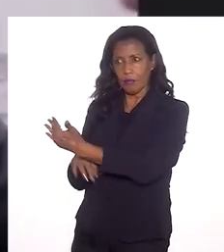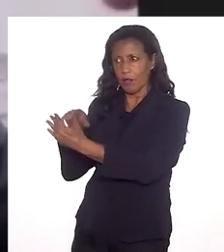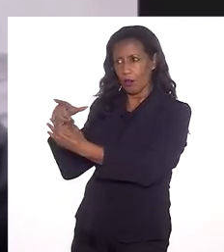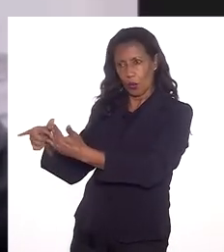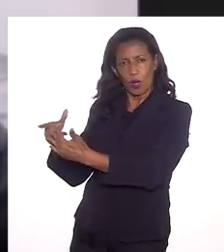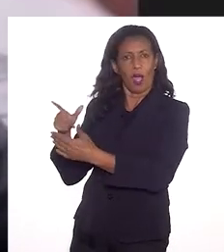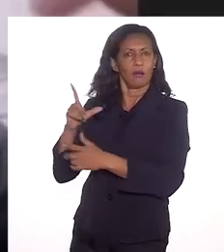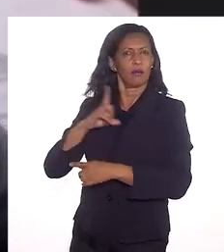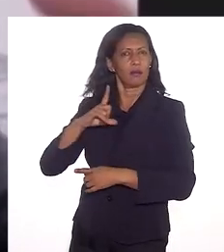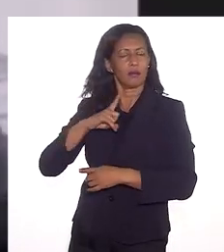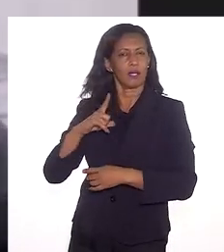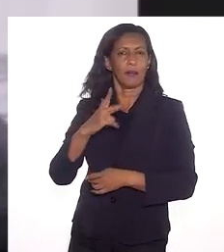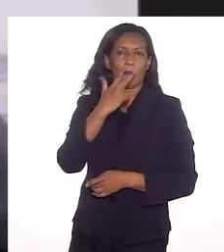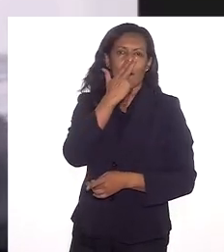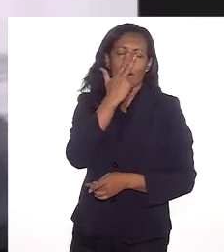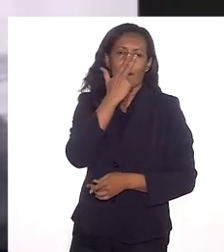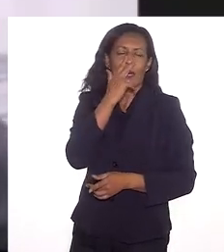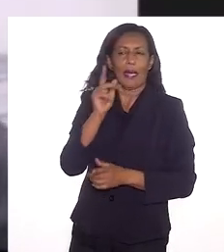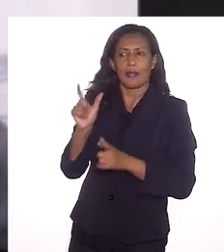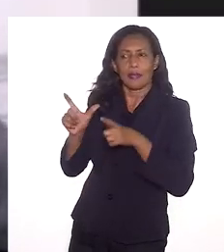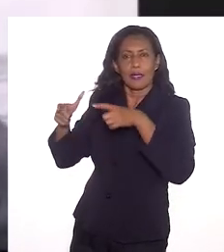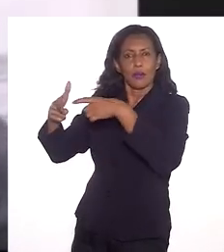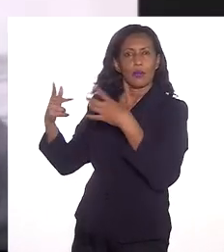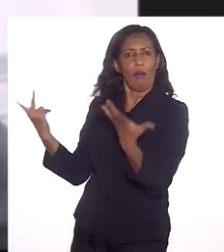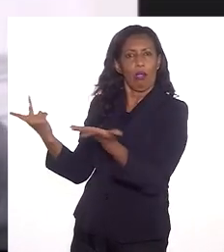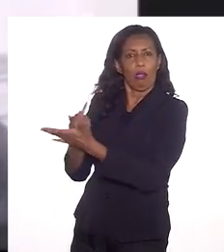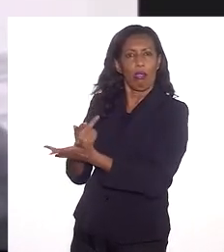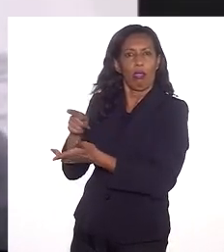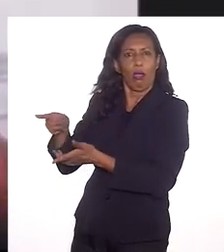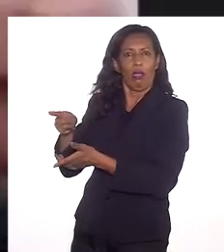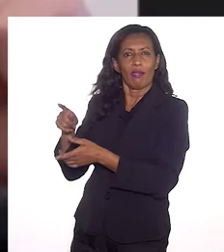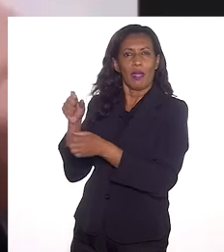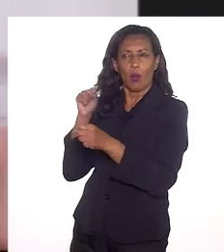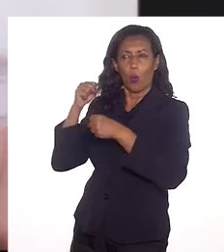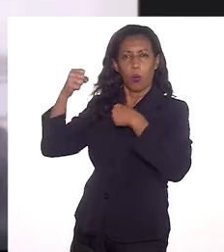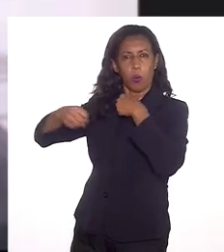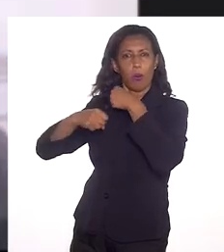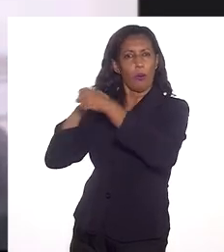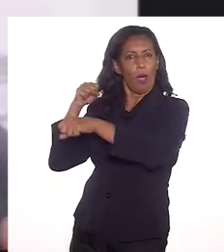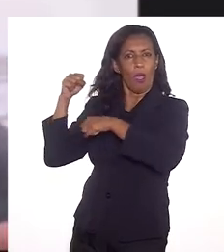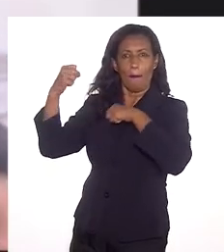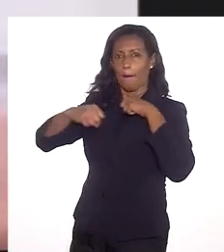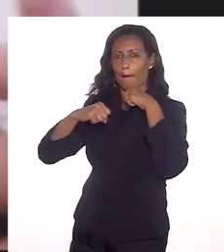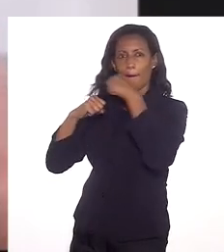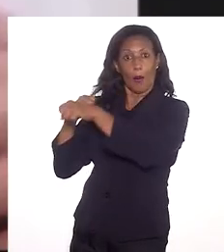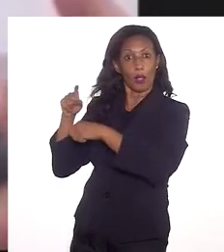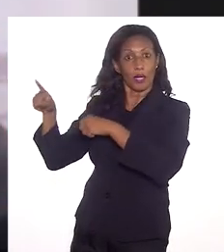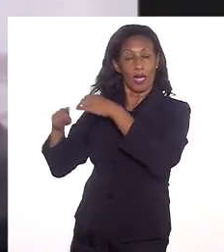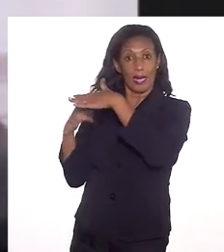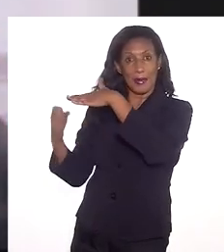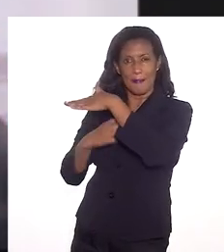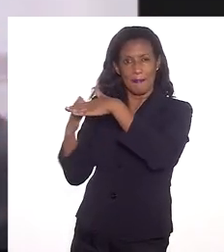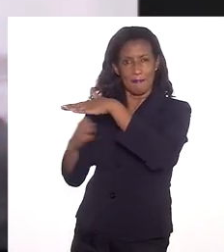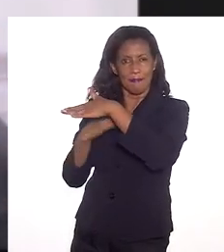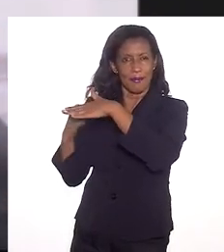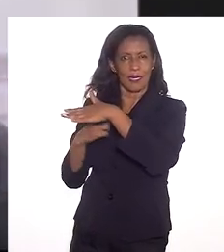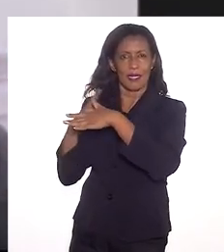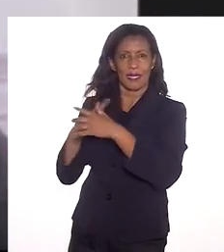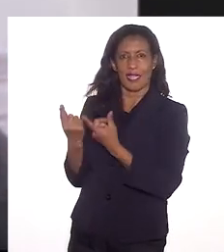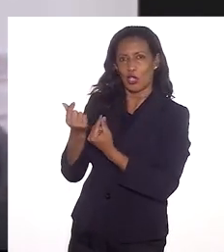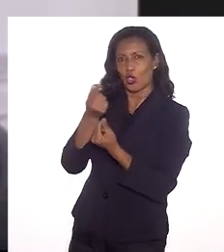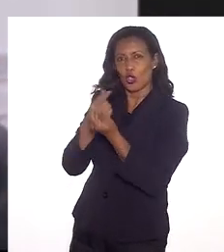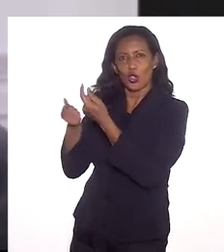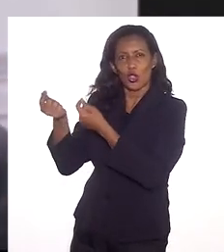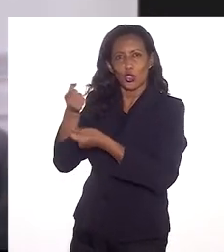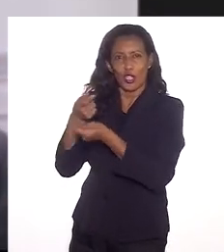meio de entretenimento também onde parece que os pits acontecem num ringue de boxe Então aquela e está disputando